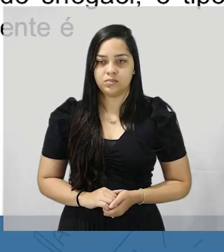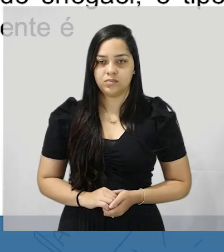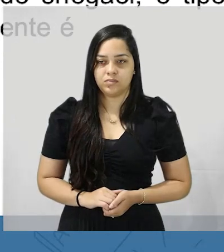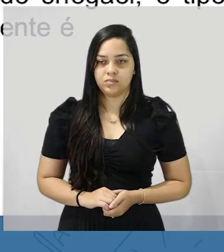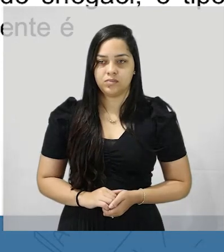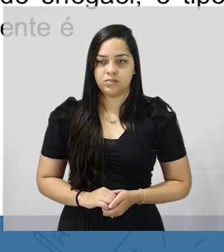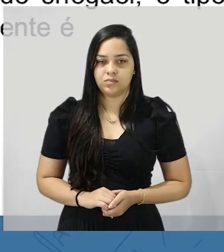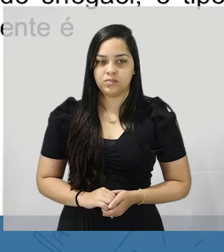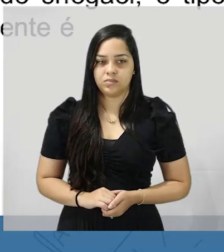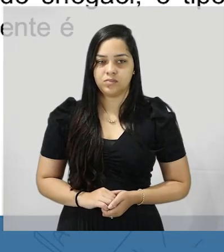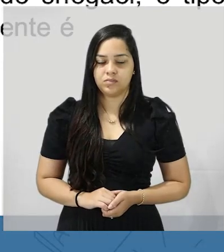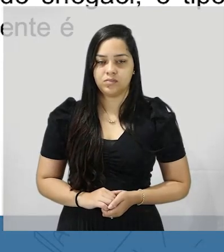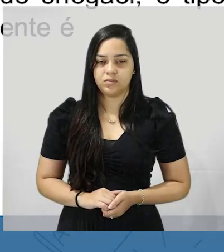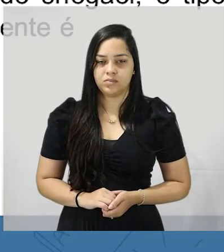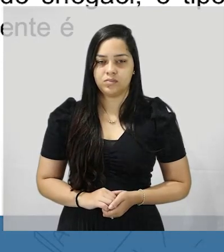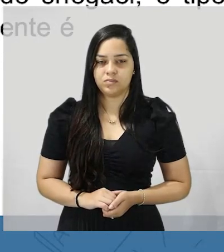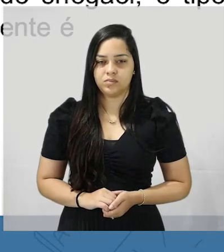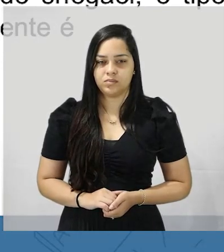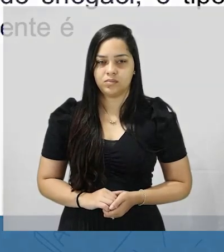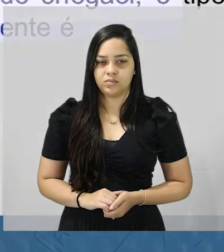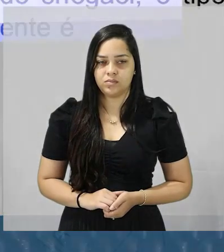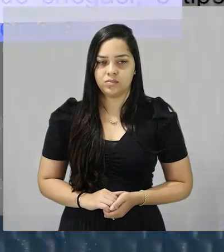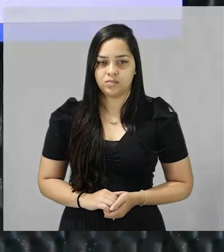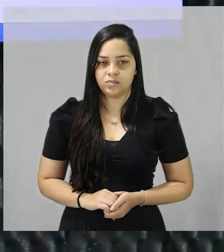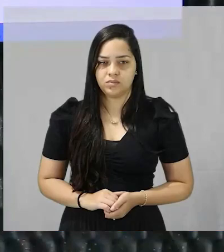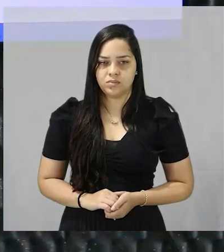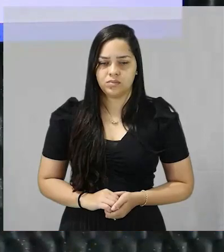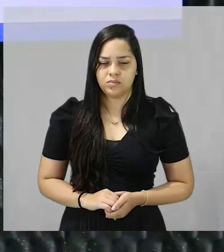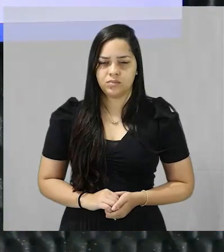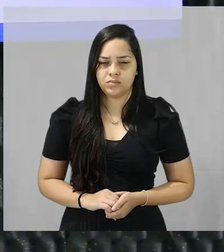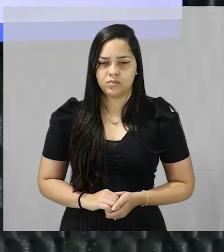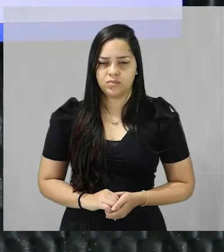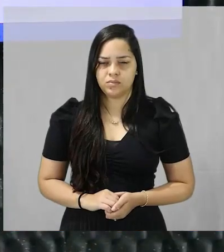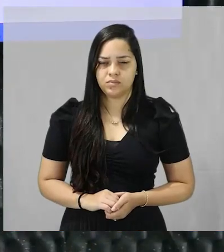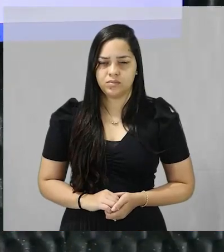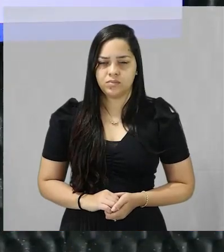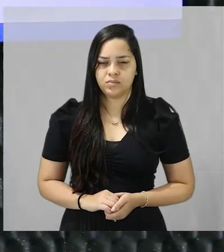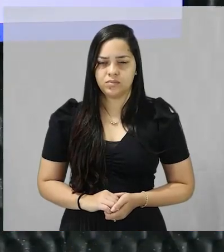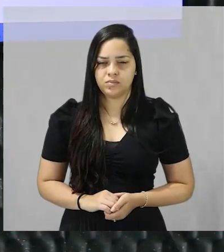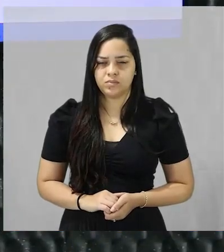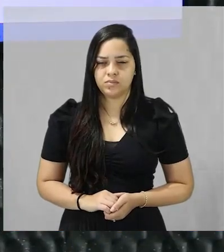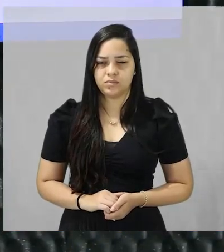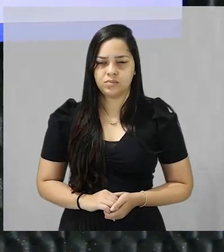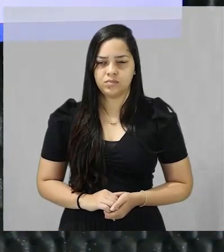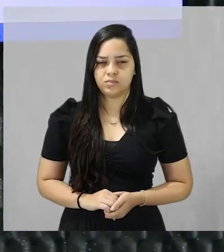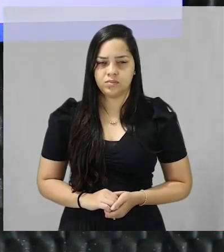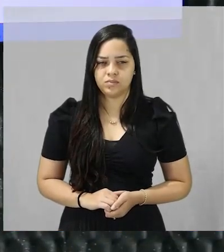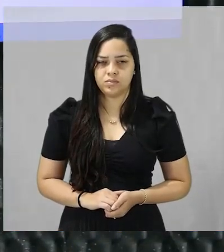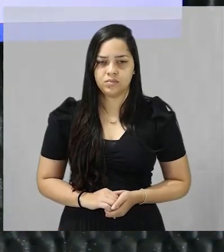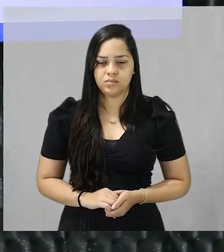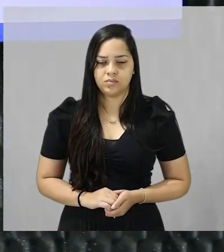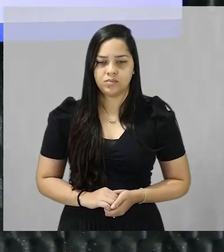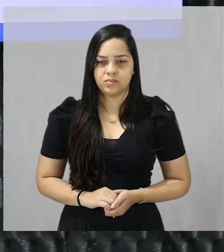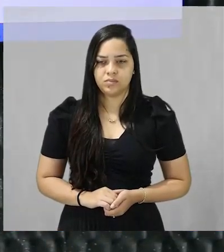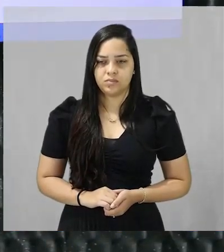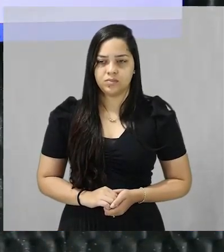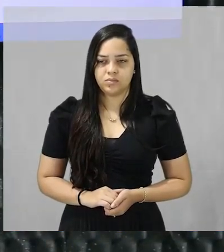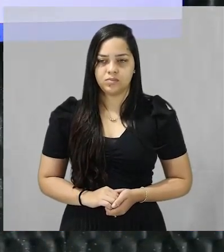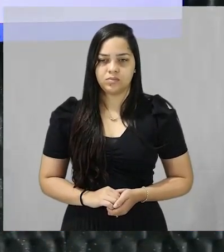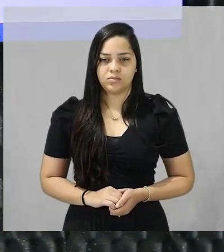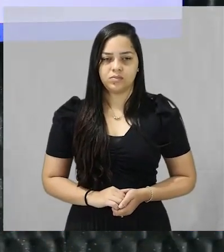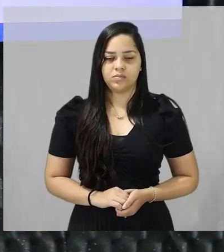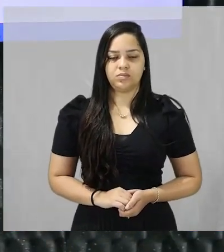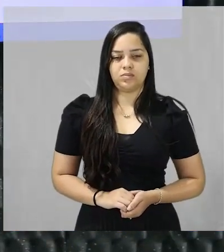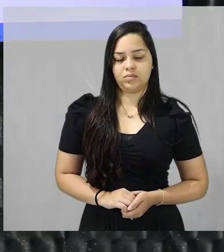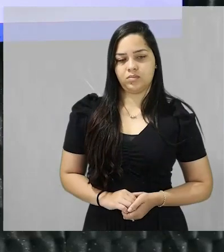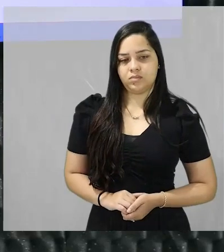o shogal como o gingerol são convertidos em outros componentes quando o calor é aplicado ao